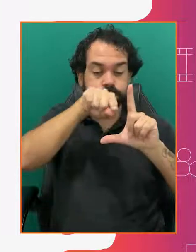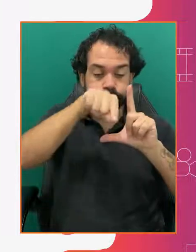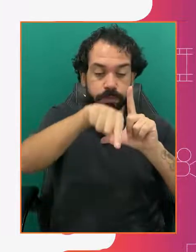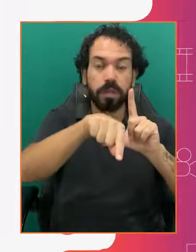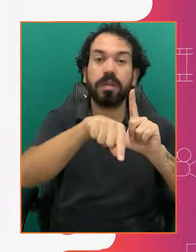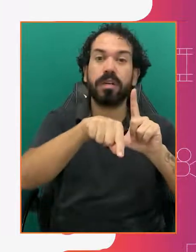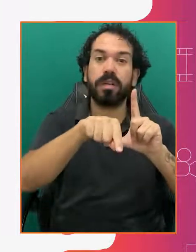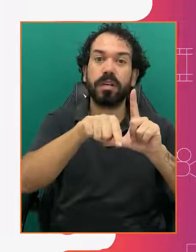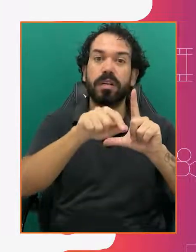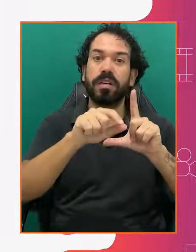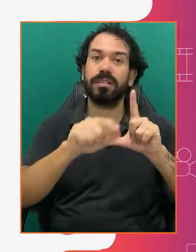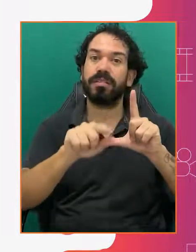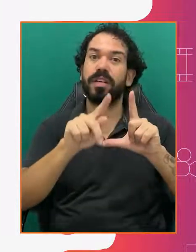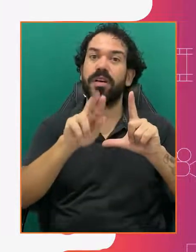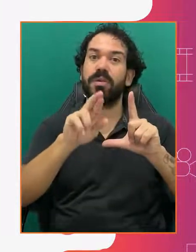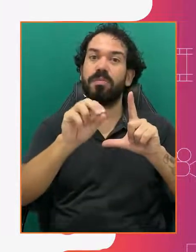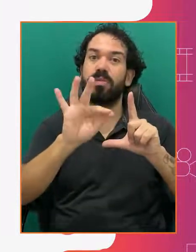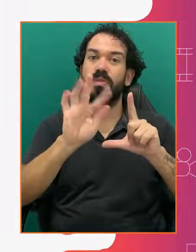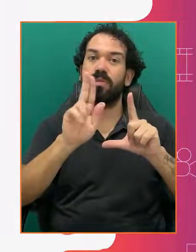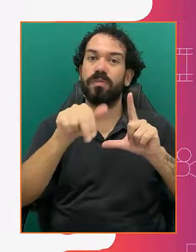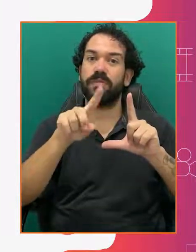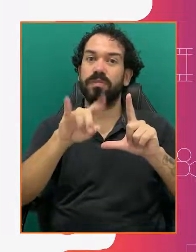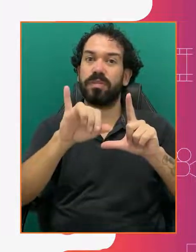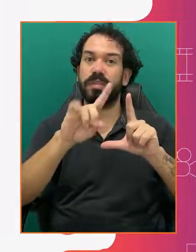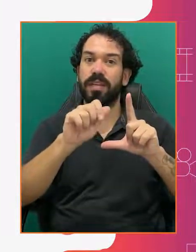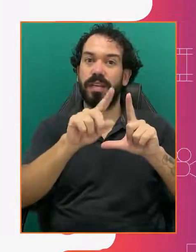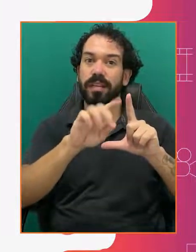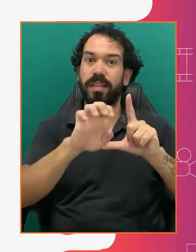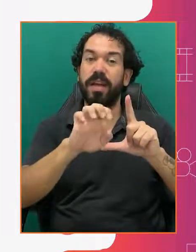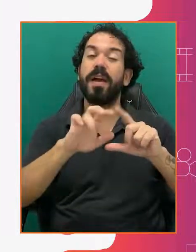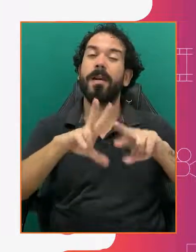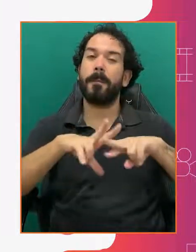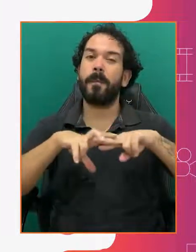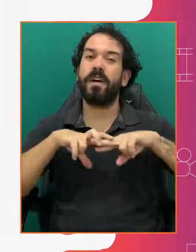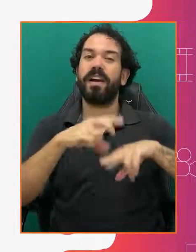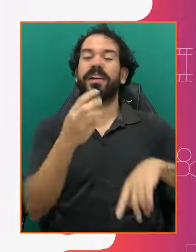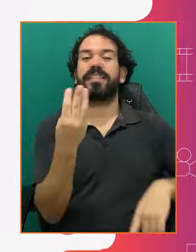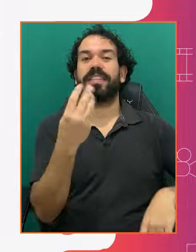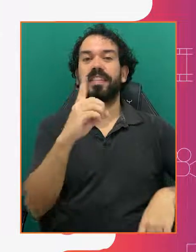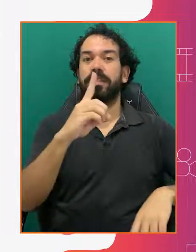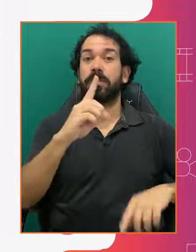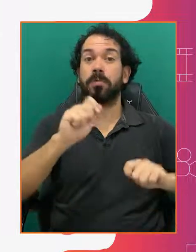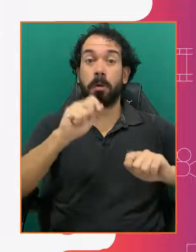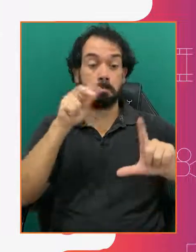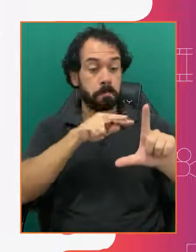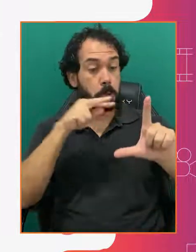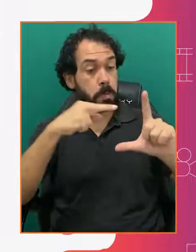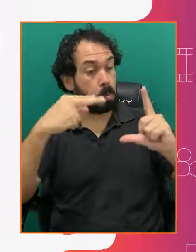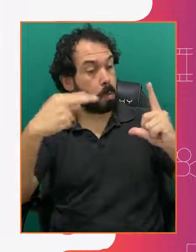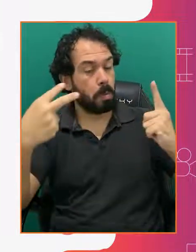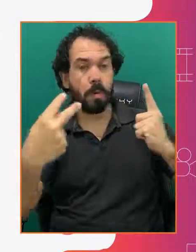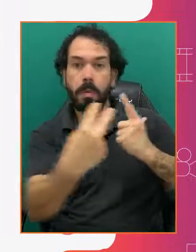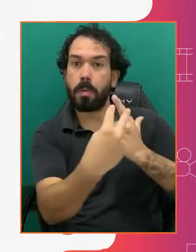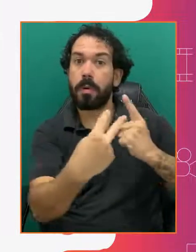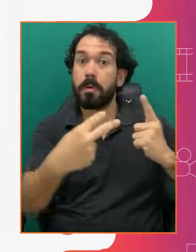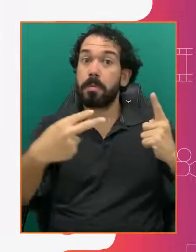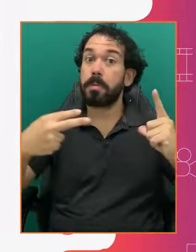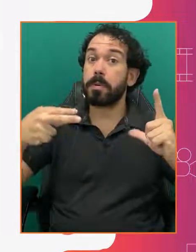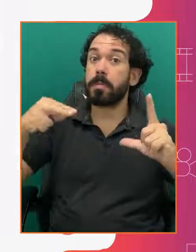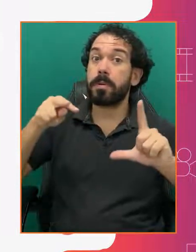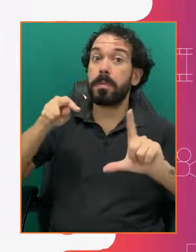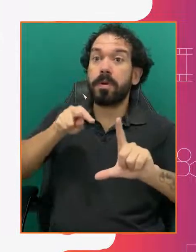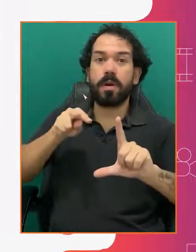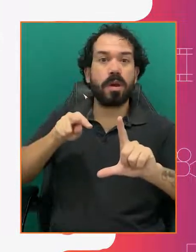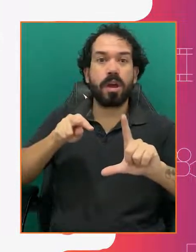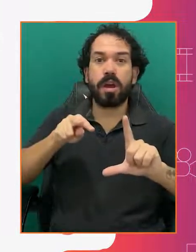profundidade nas animações. E sendo assim, os objetos em 3D podem ser vistos de qualquer ângulo e colocados